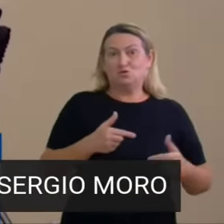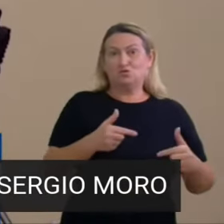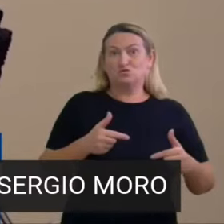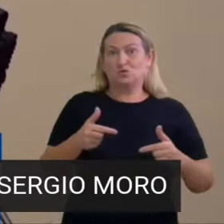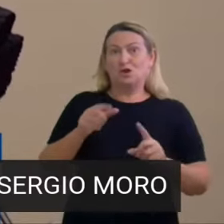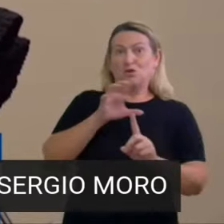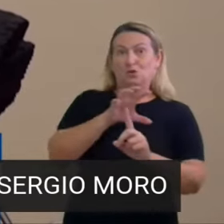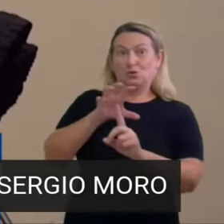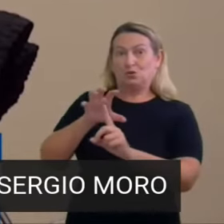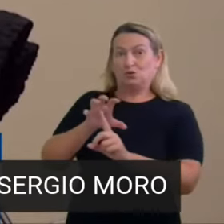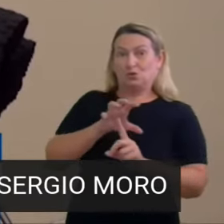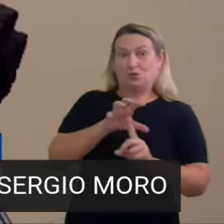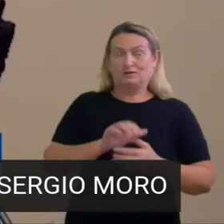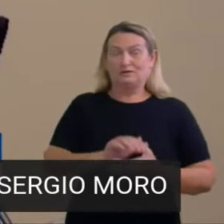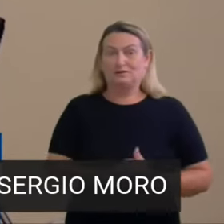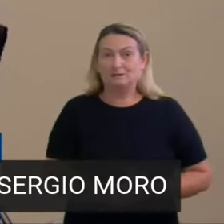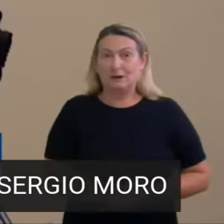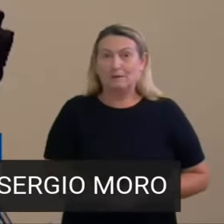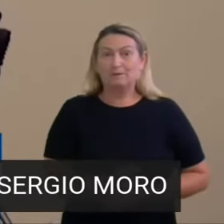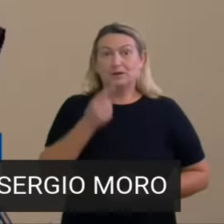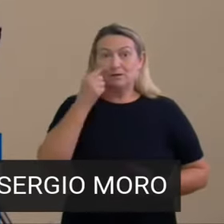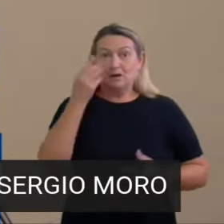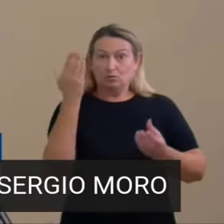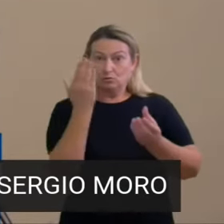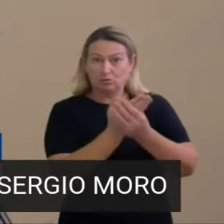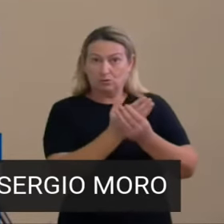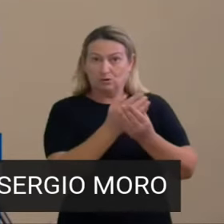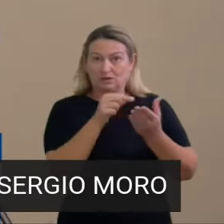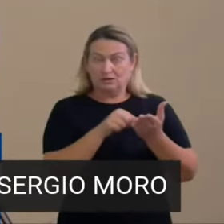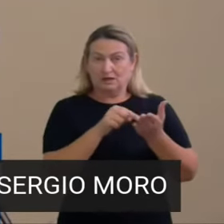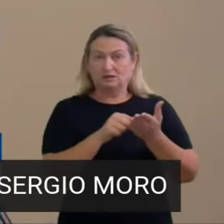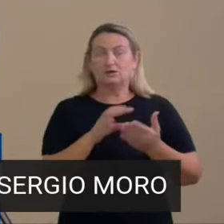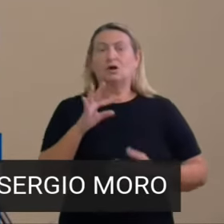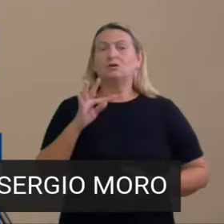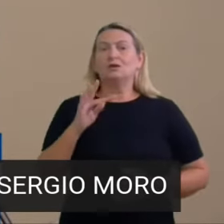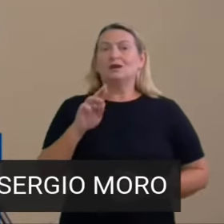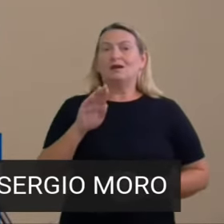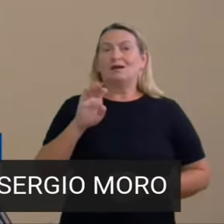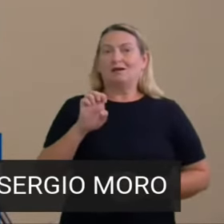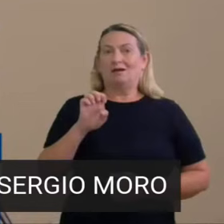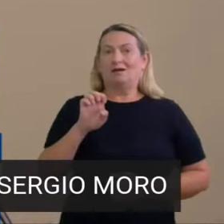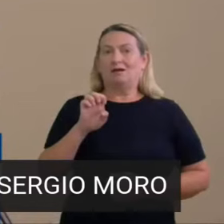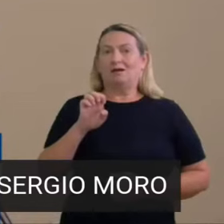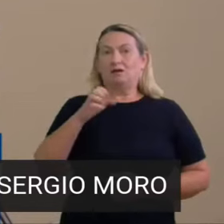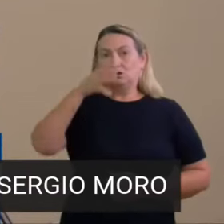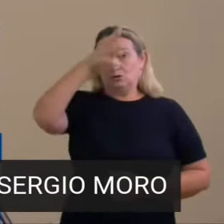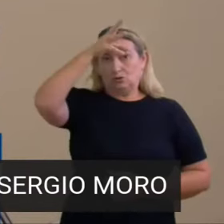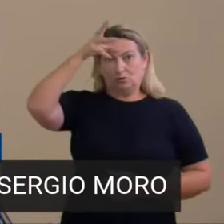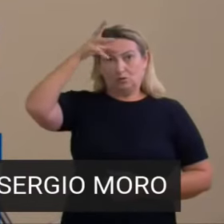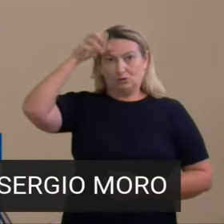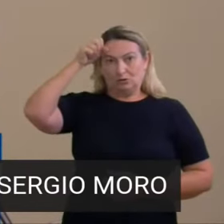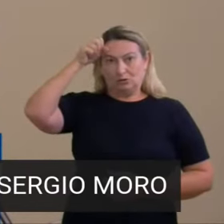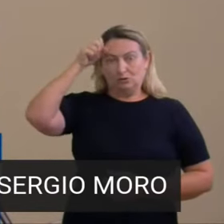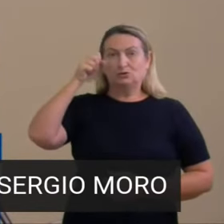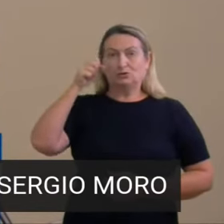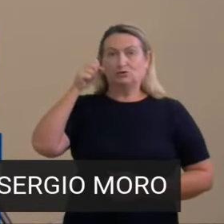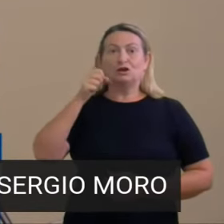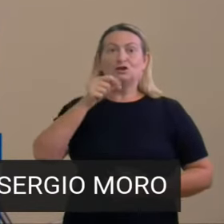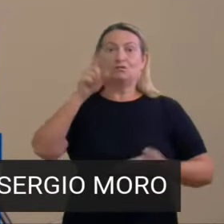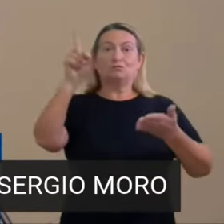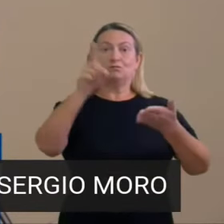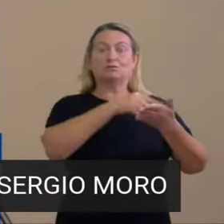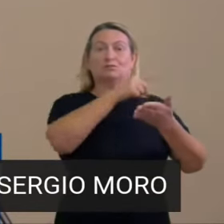aproximação com o caso dos autos, o TRE do Mato Grosso caçou o mandato de senadora da ejuíza Selma